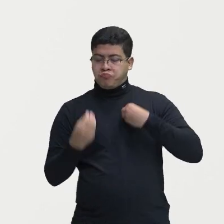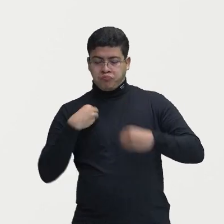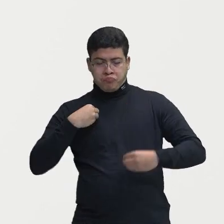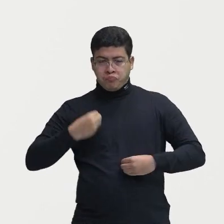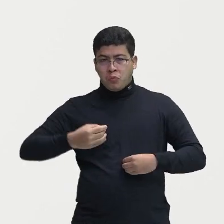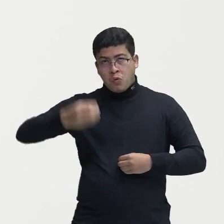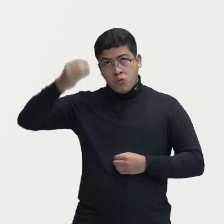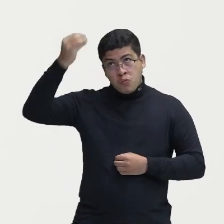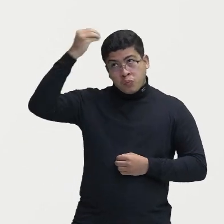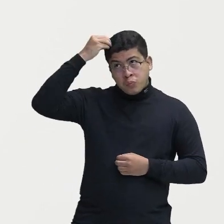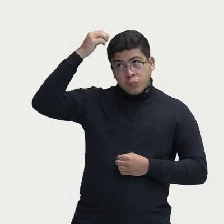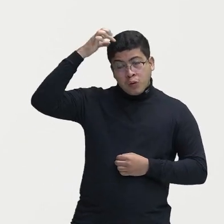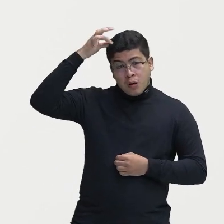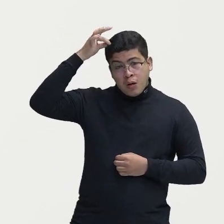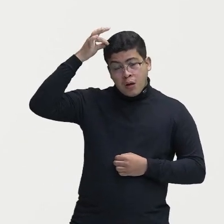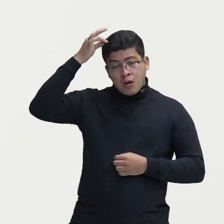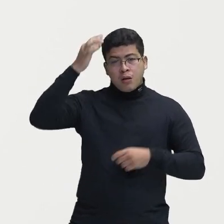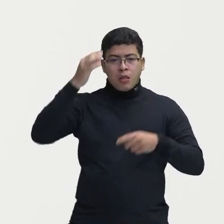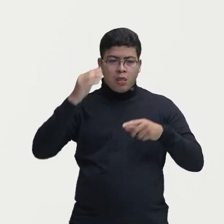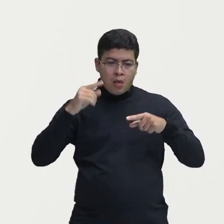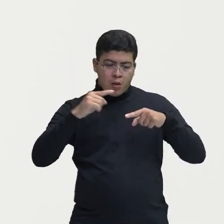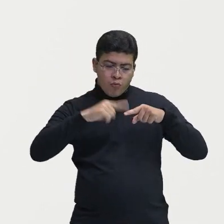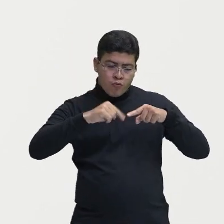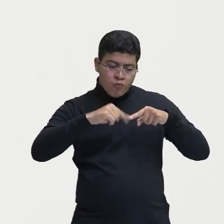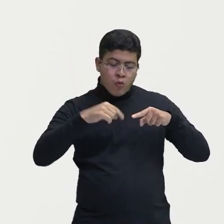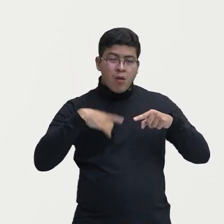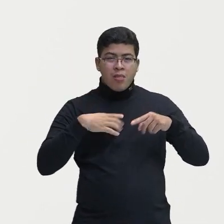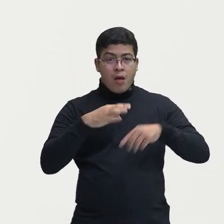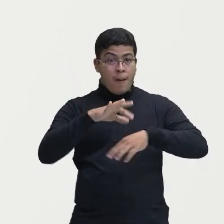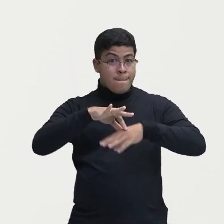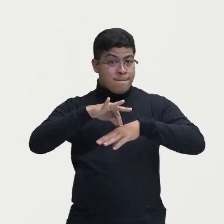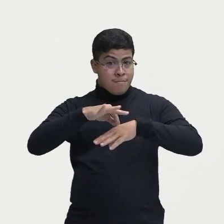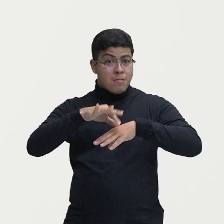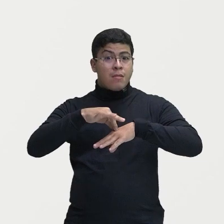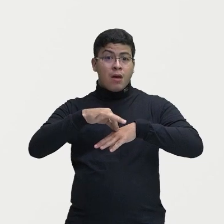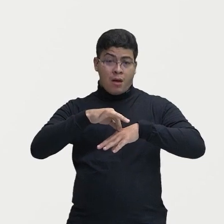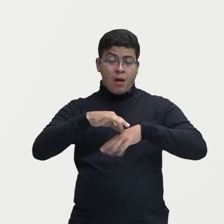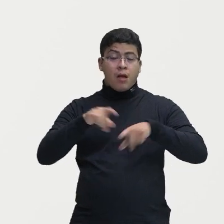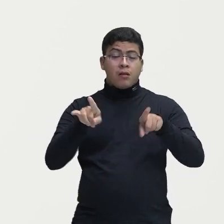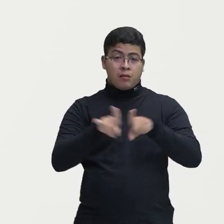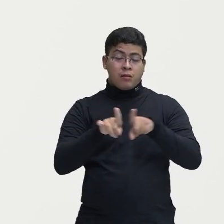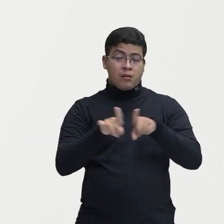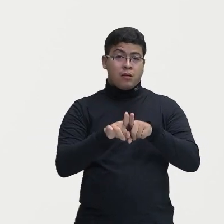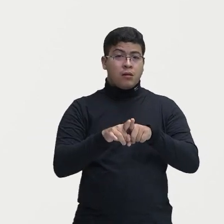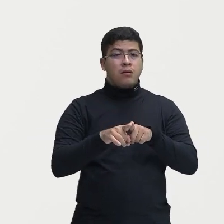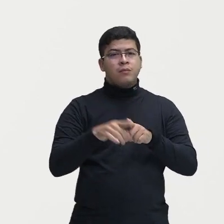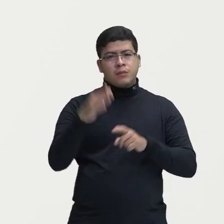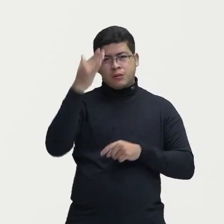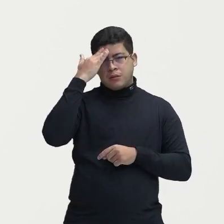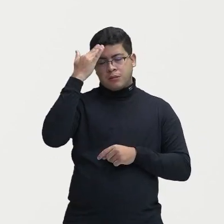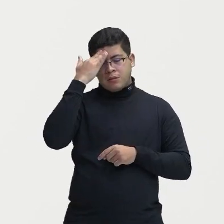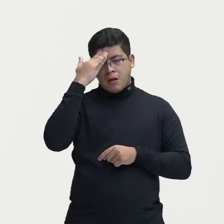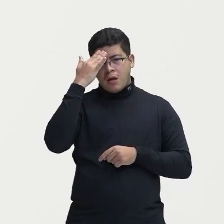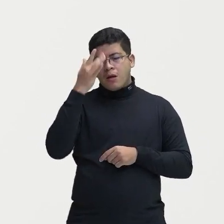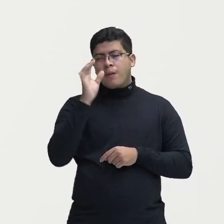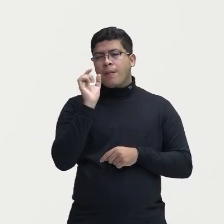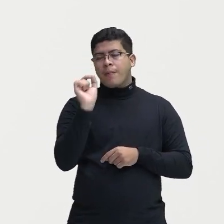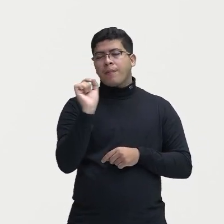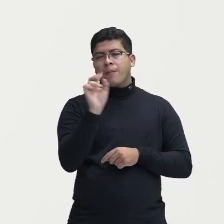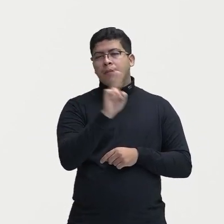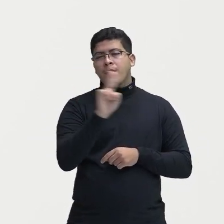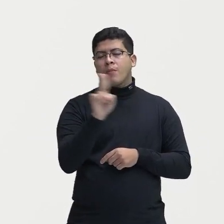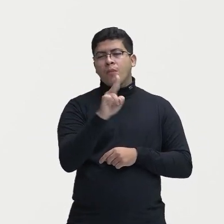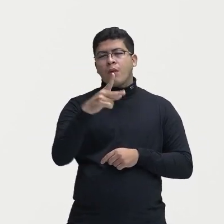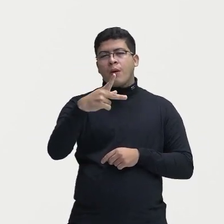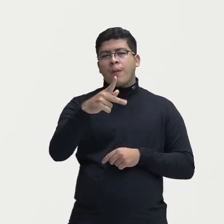couro cabeludo, na unha, na pele, né, aquelas manchas brancas que a gente observa, né, que a gente chama até de pano